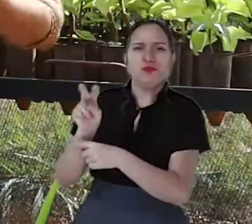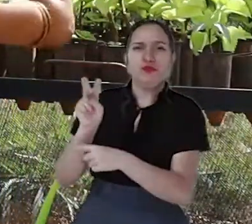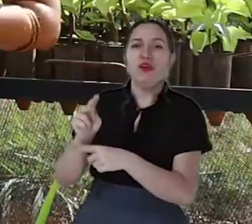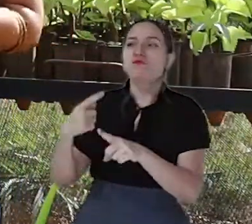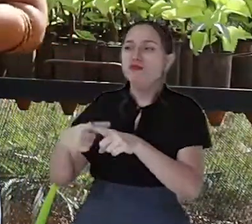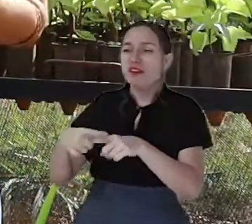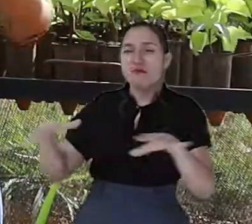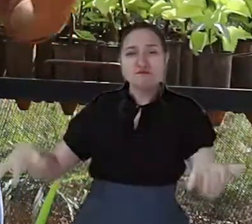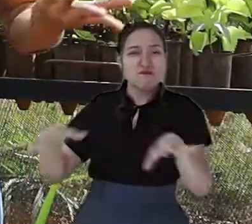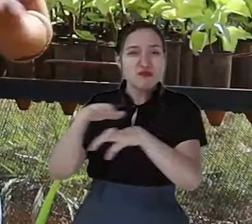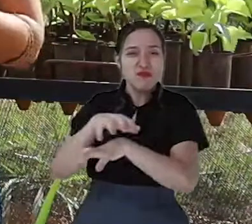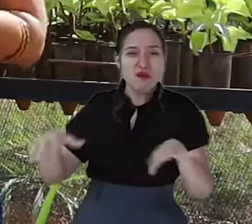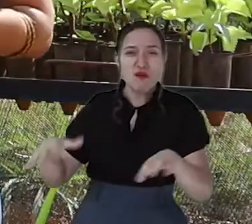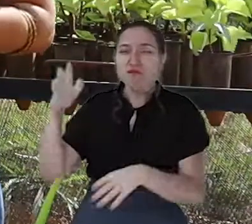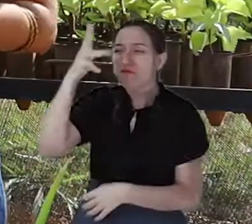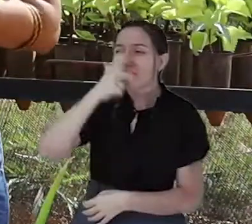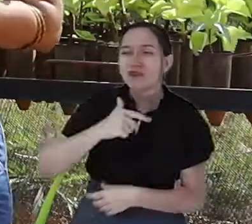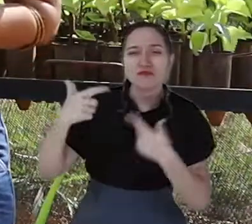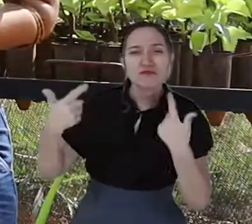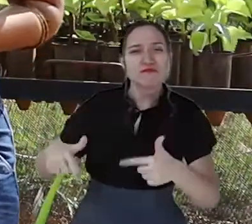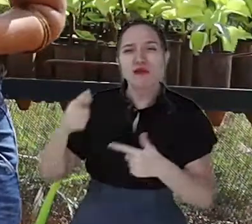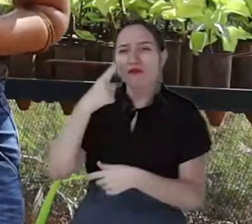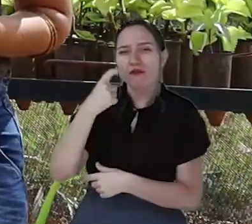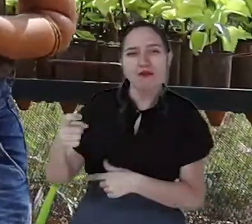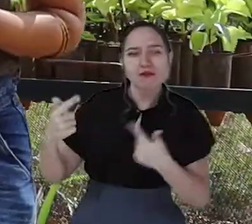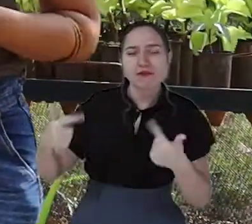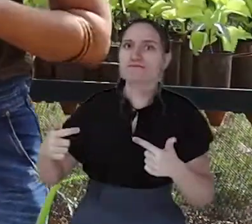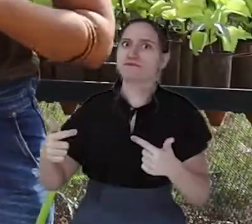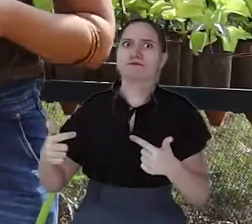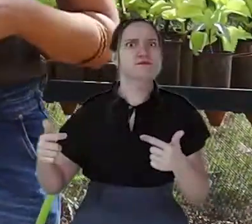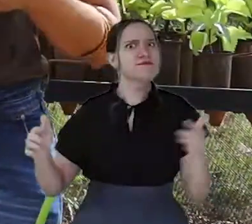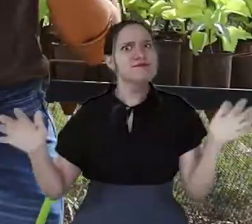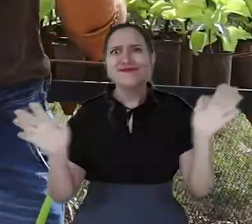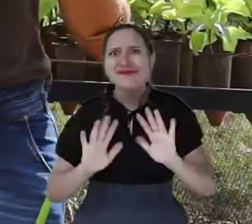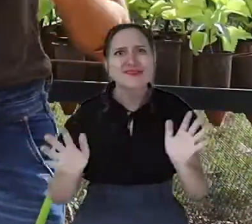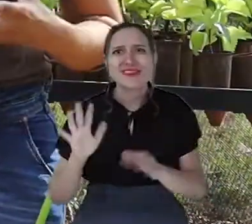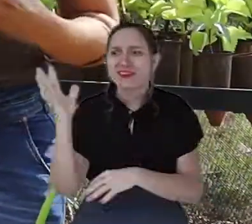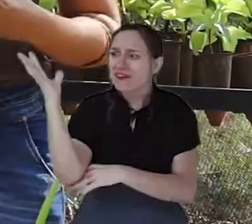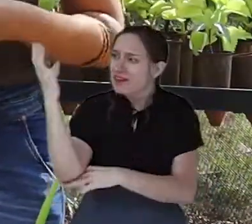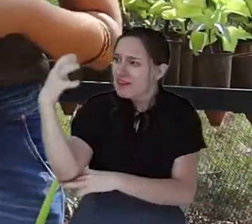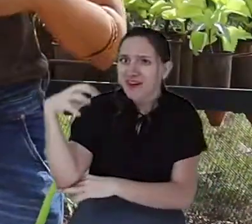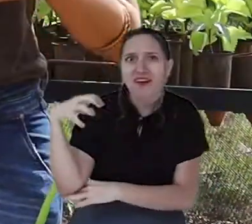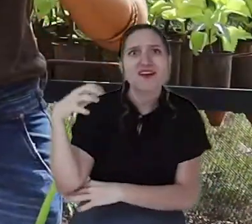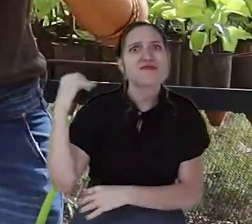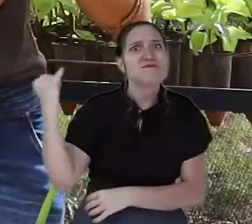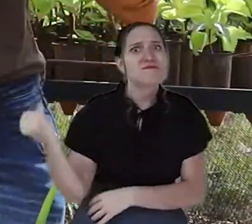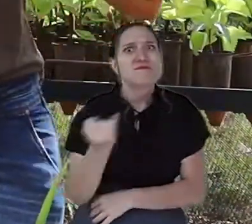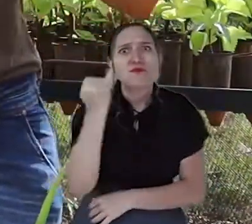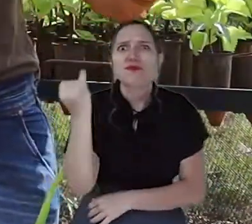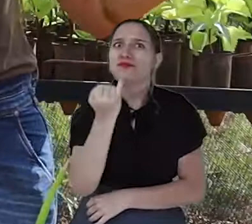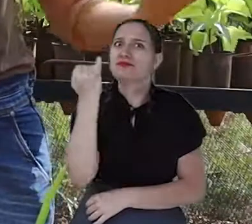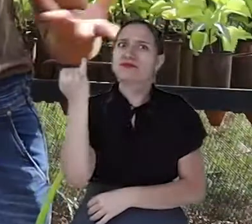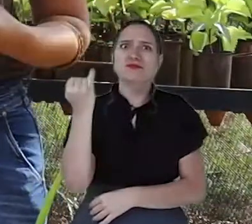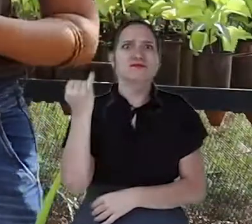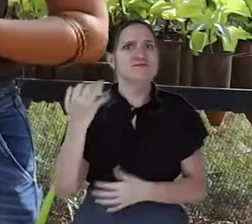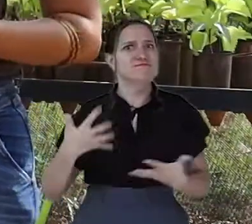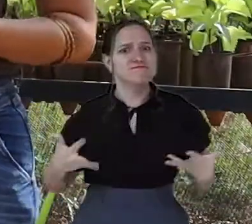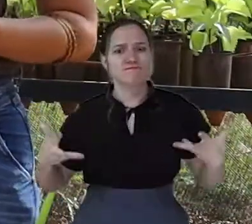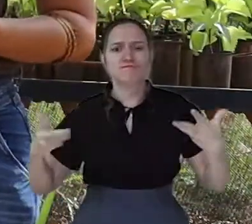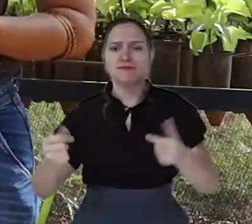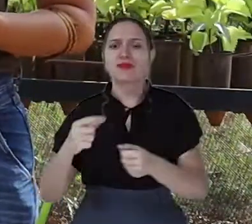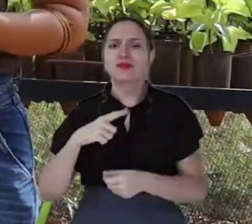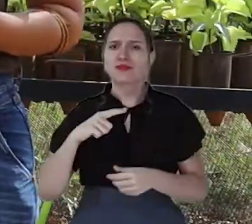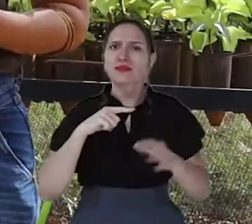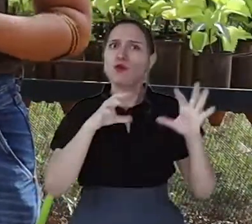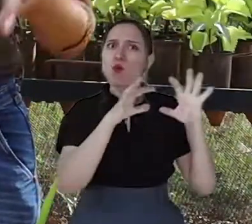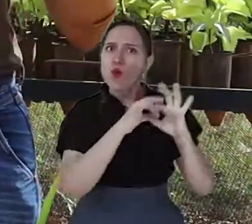bioma, ele não é bonito, ele não é interessante, muito pelo contrário. Gente, é um bioma rico que conecta todo um